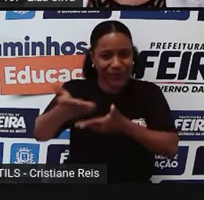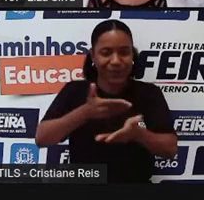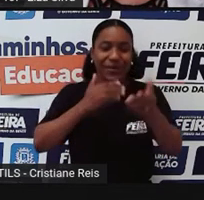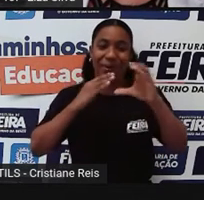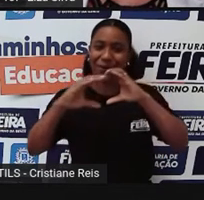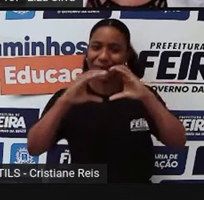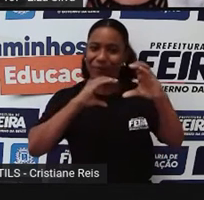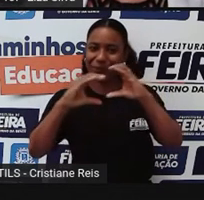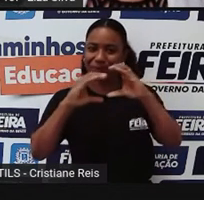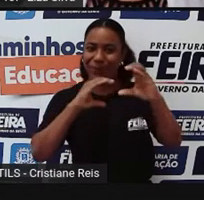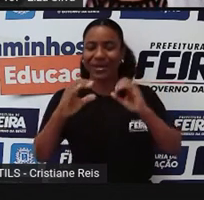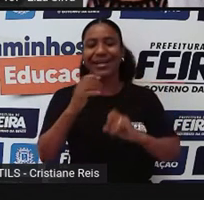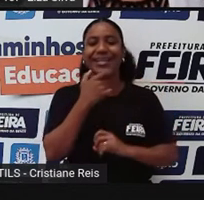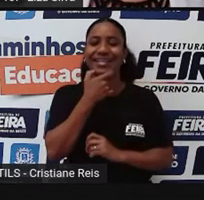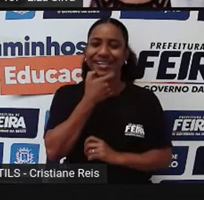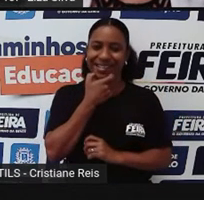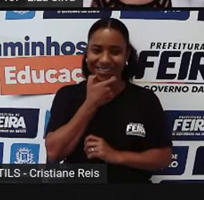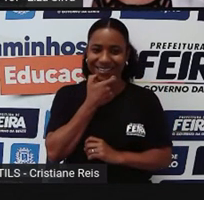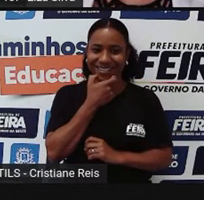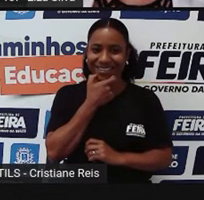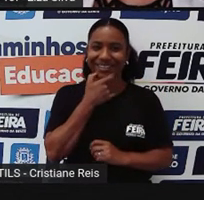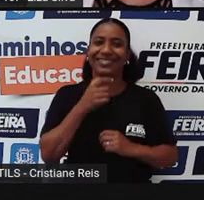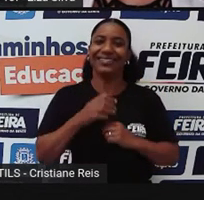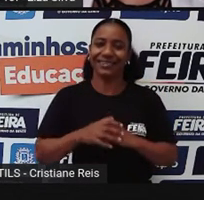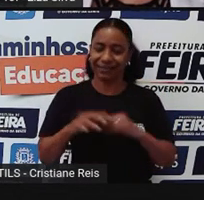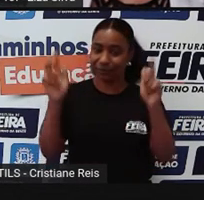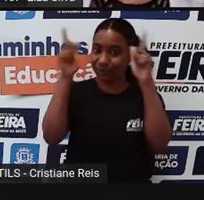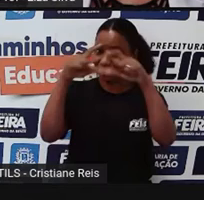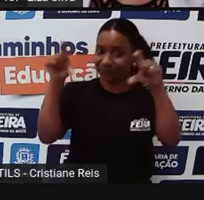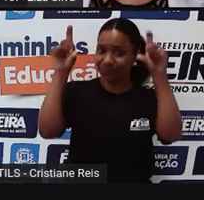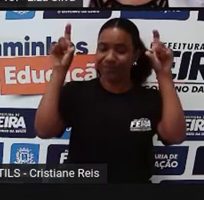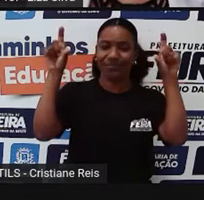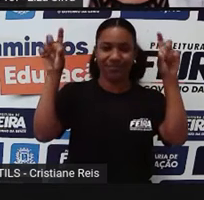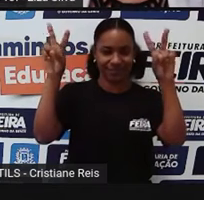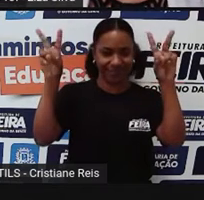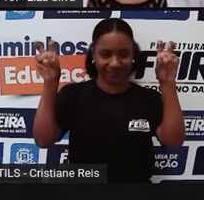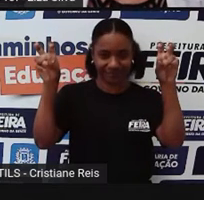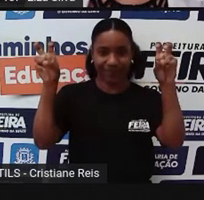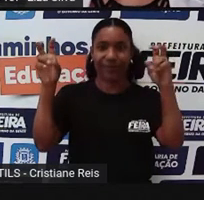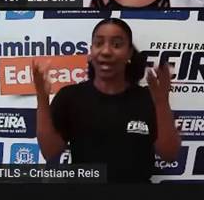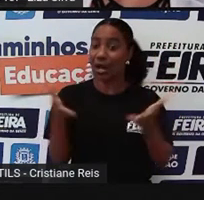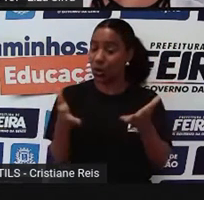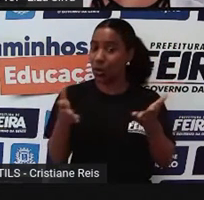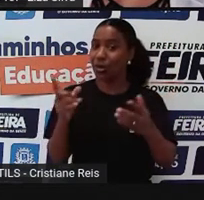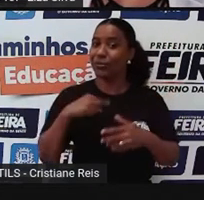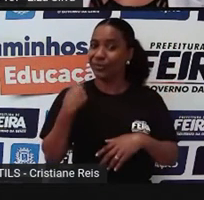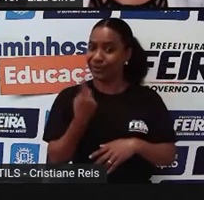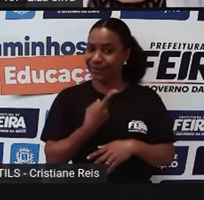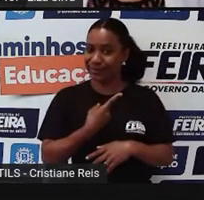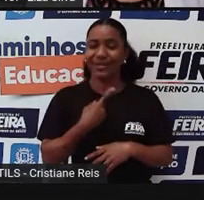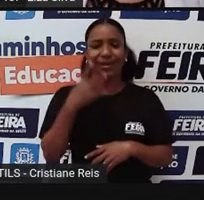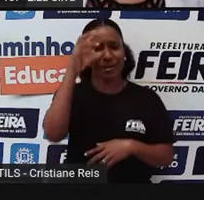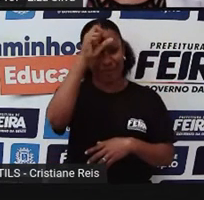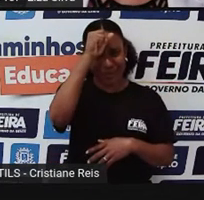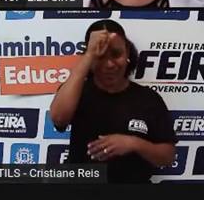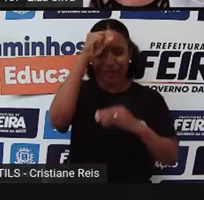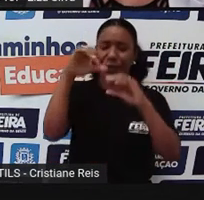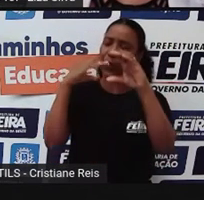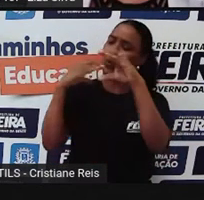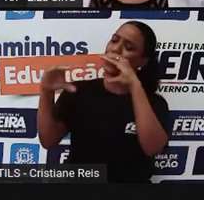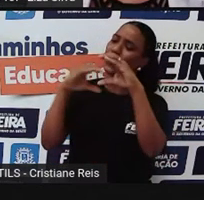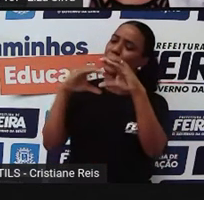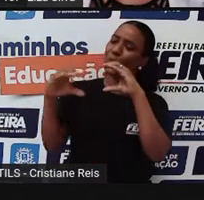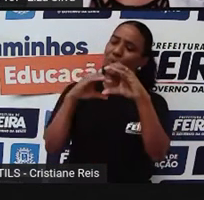fluente não Let's talk about Class começa é uma agora vamos falar sobre alguns